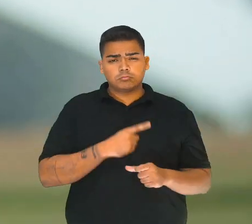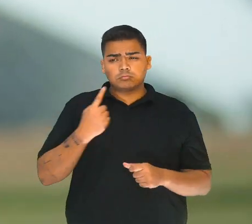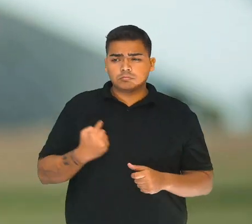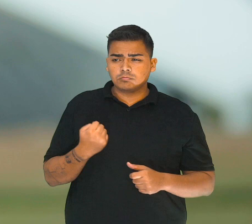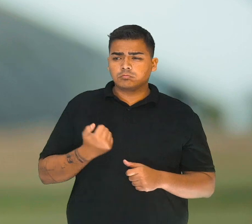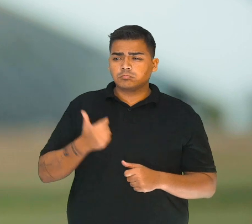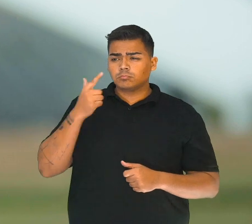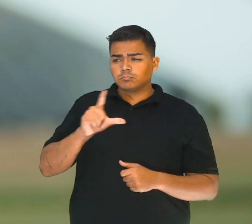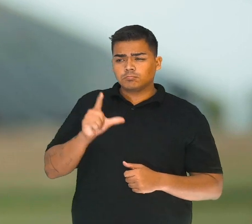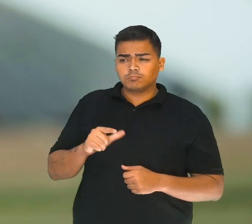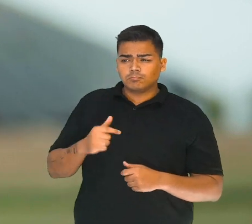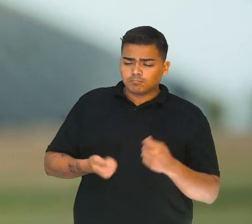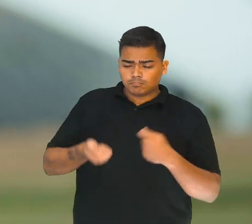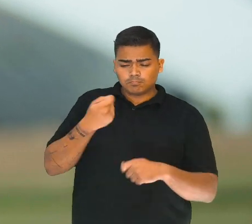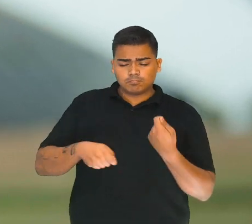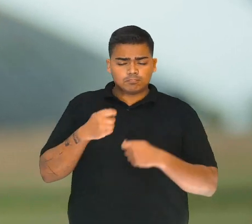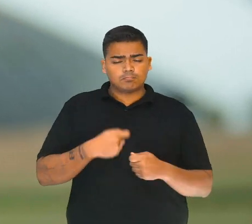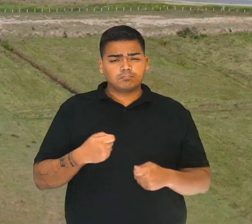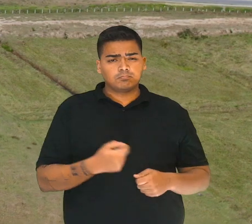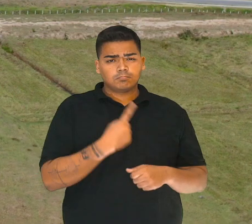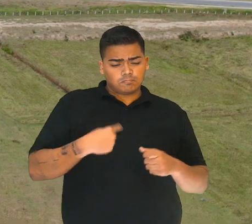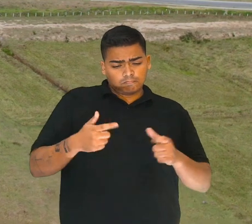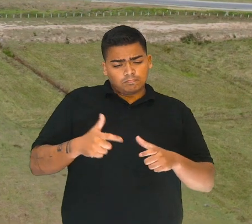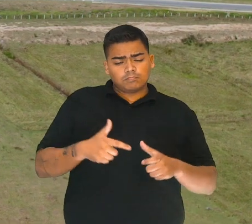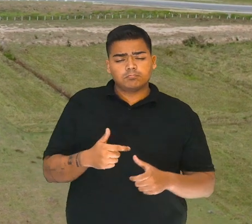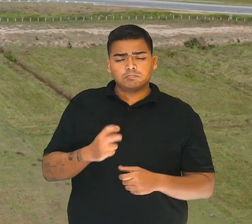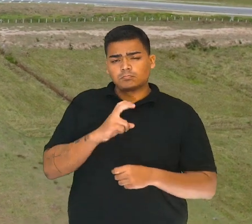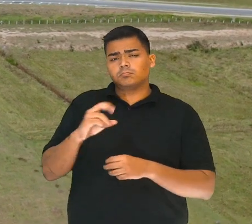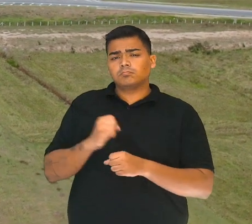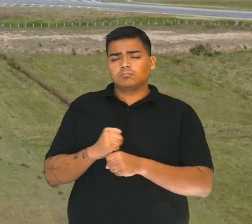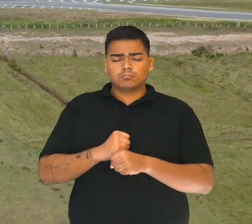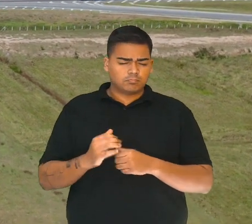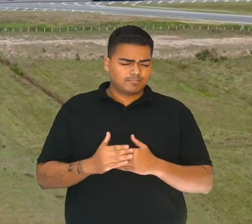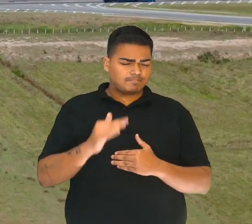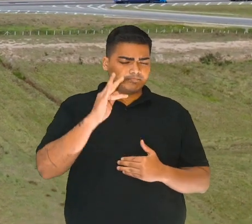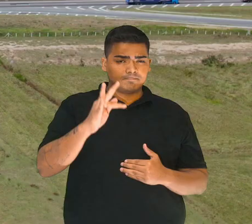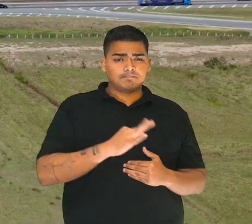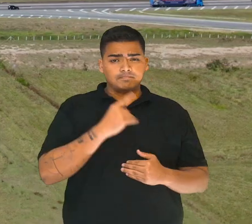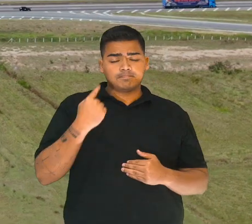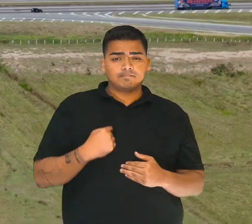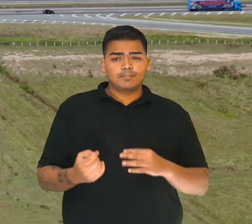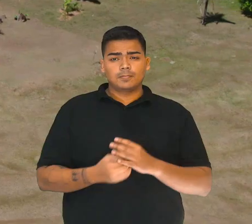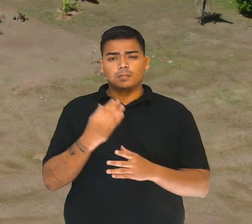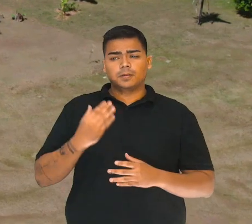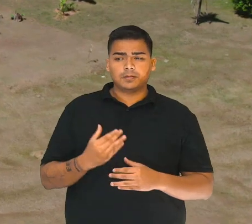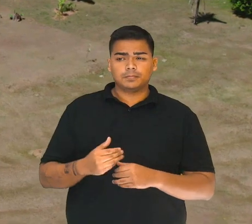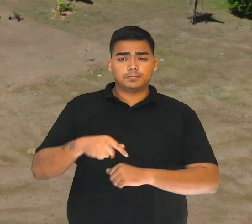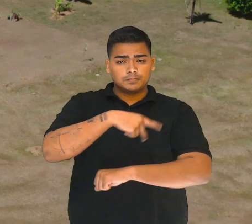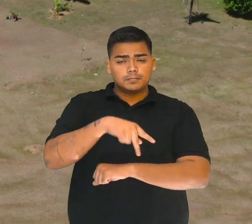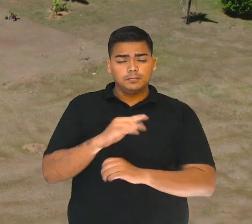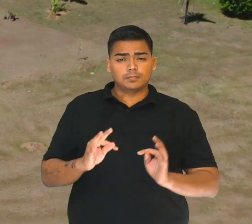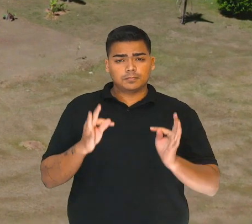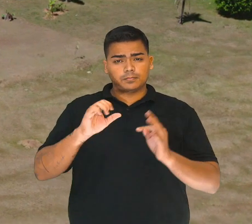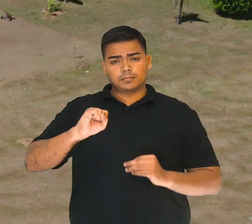para ser o motor de desenvolvimento econômico da nossa região nos próximos 50 anos? E aí veio a ideia de criar o Parque